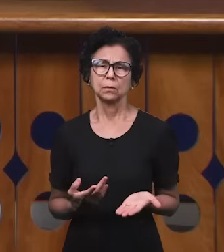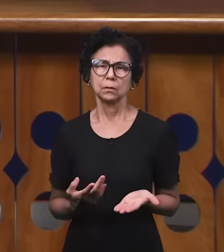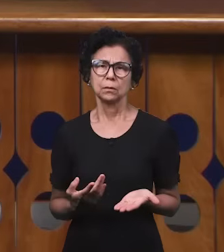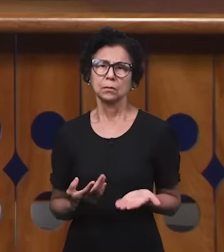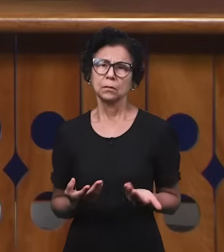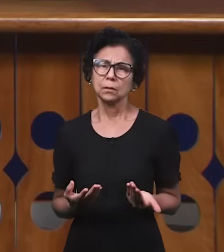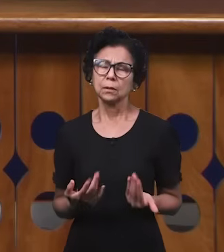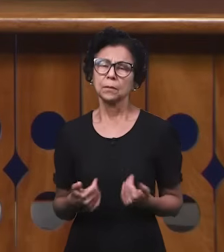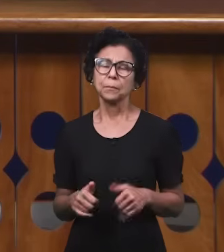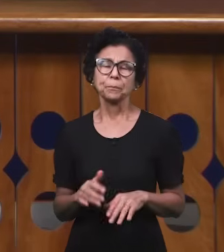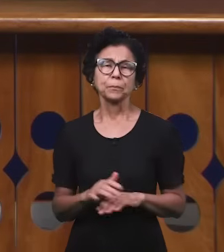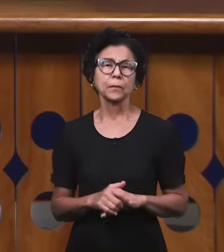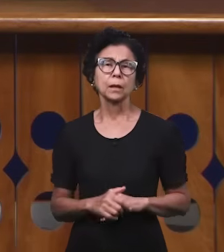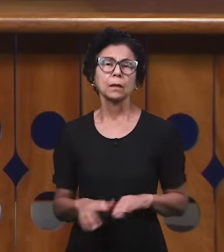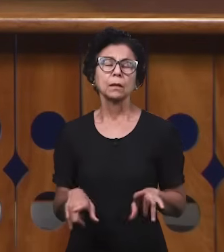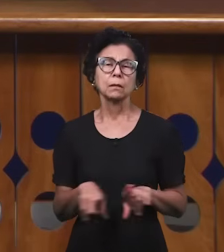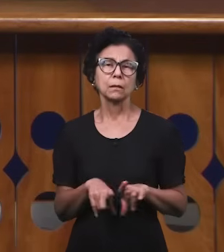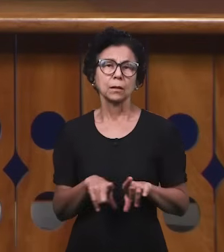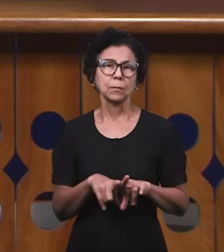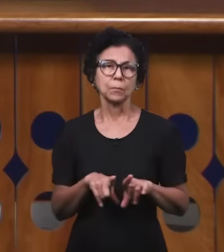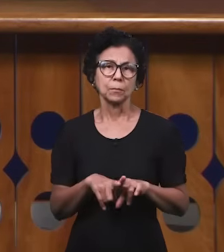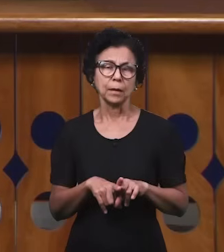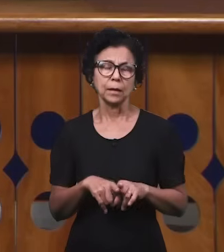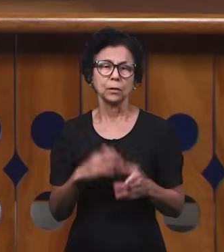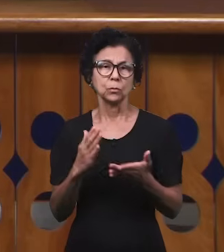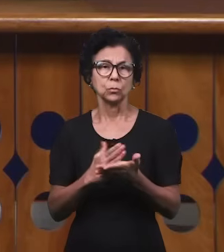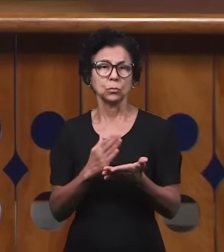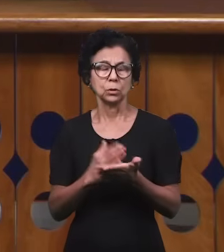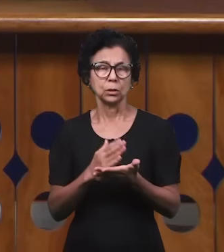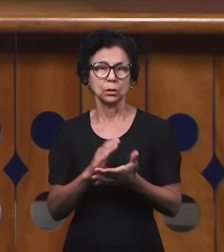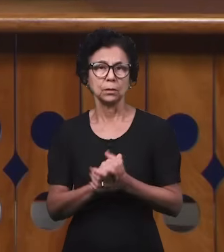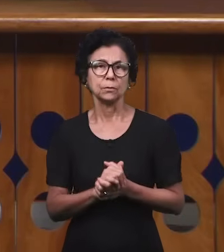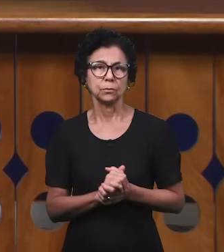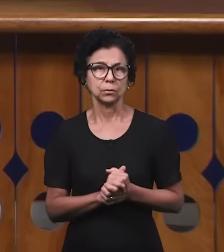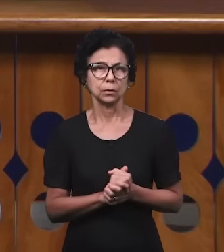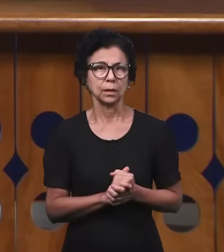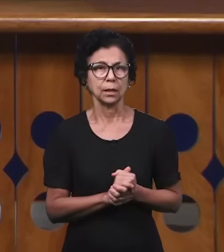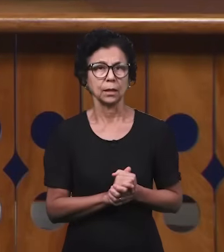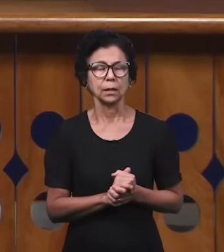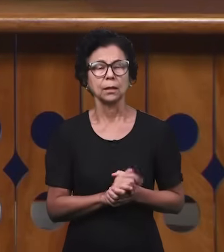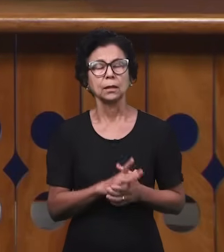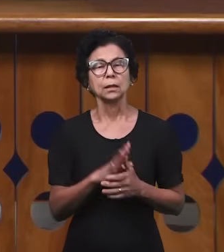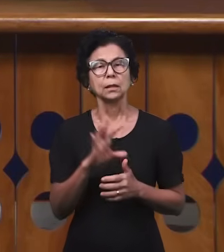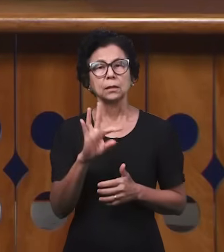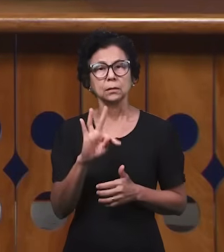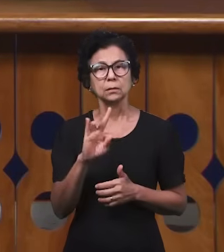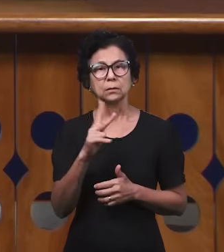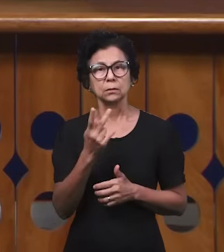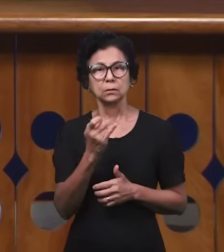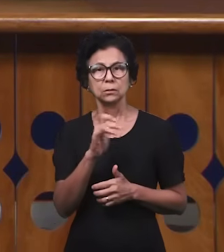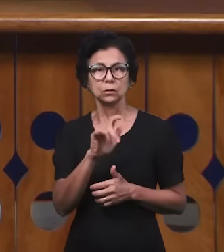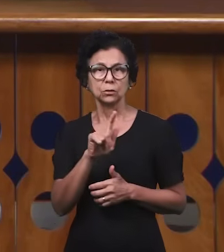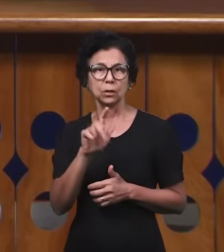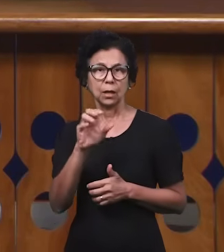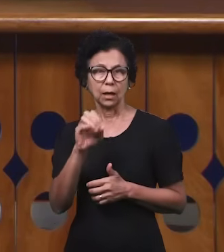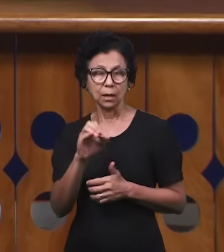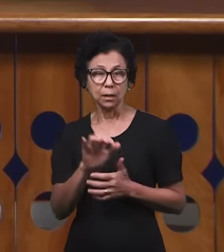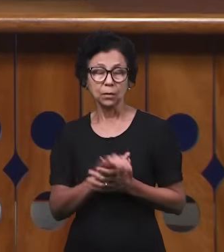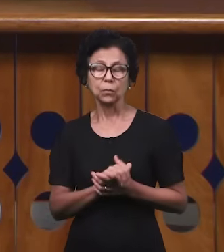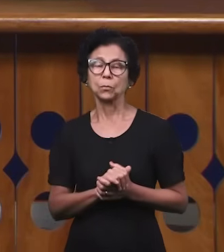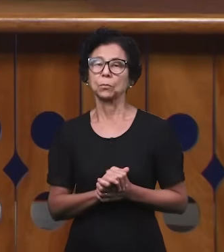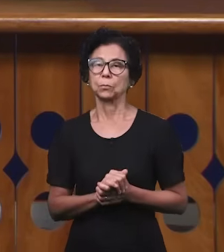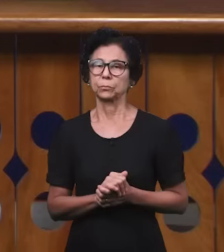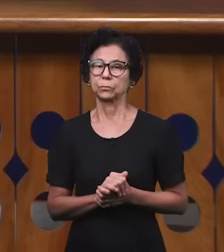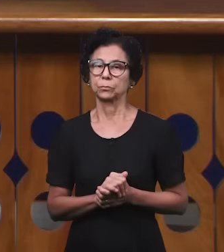nós observarmos Tiago, na Epístola de Tiago, no capítulo 1, no verso 5, ele fala a respeito: se algum